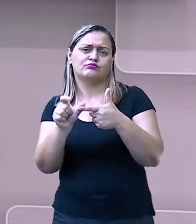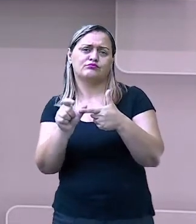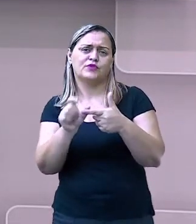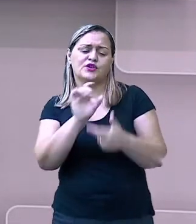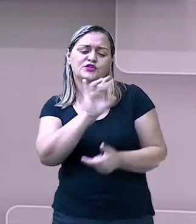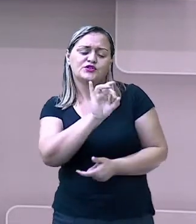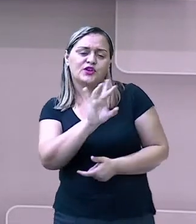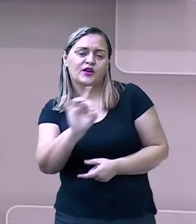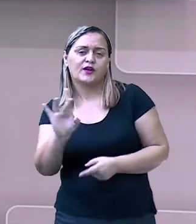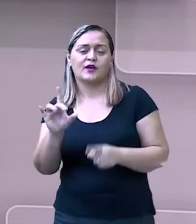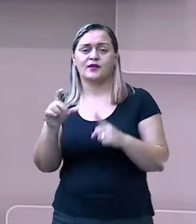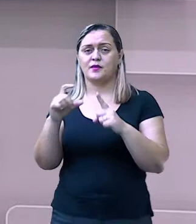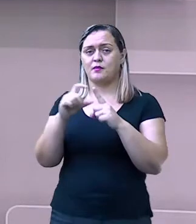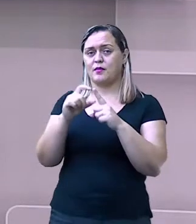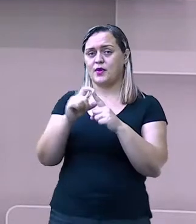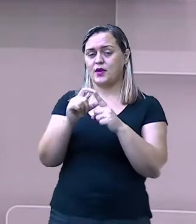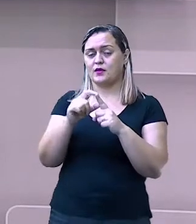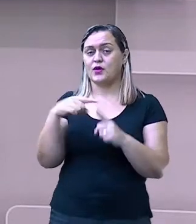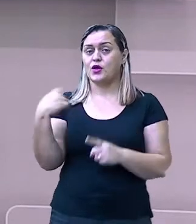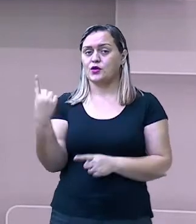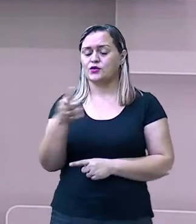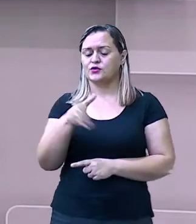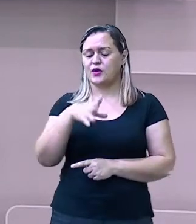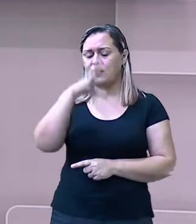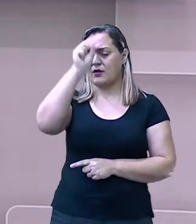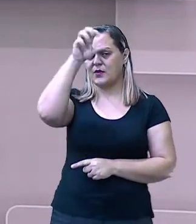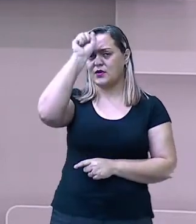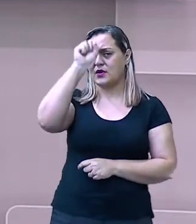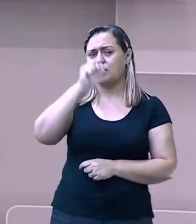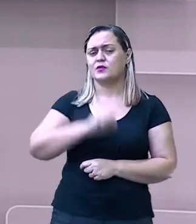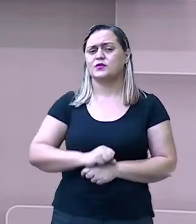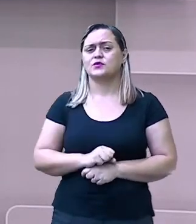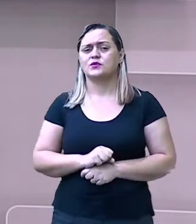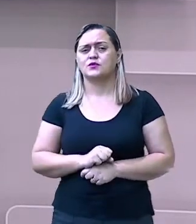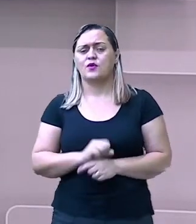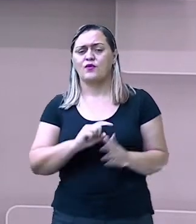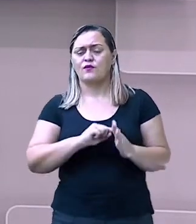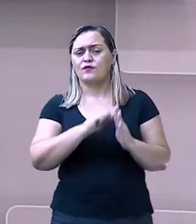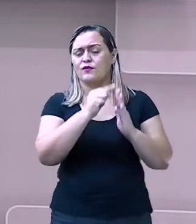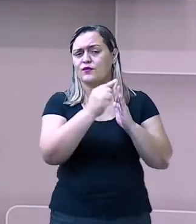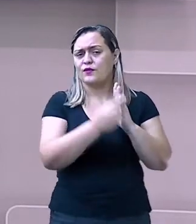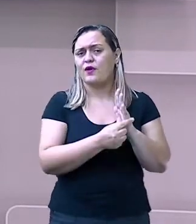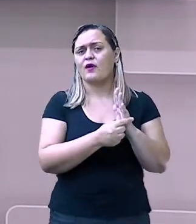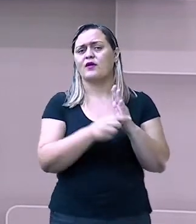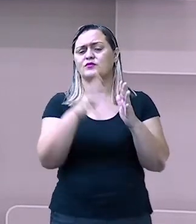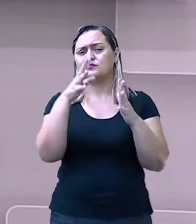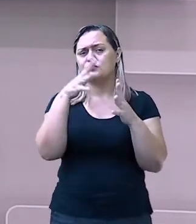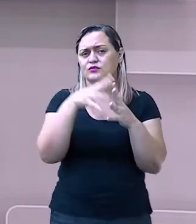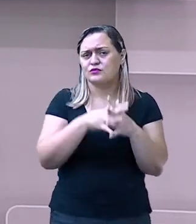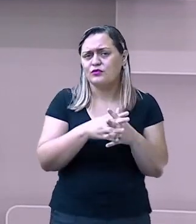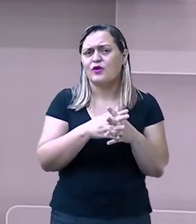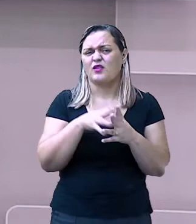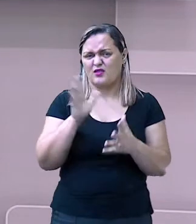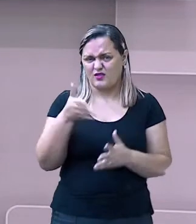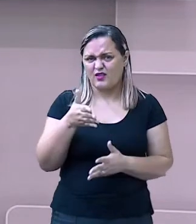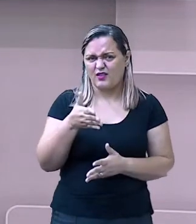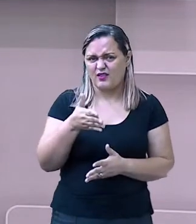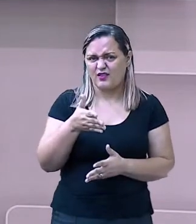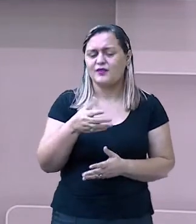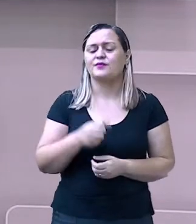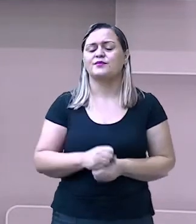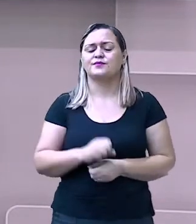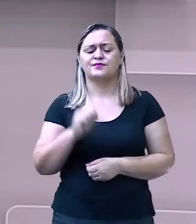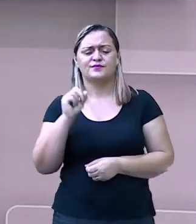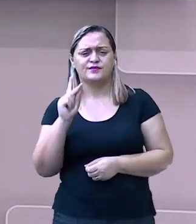as consoantes e agora a gente vai começar a trabalhar as sílabas. As sílabas, elas parecem um